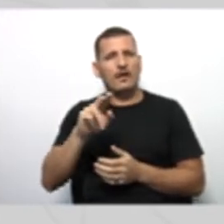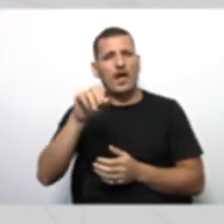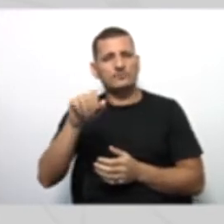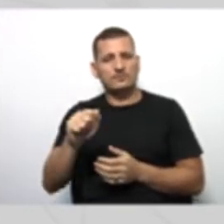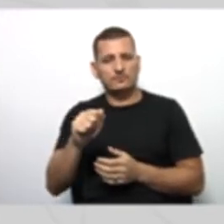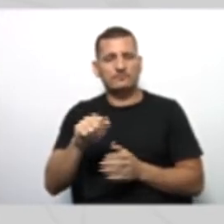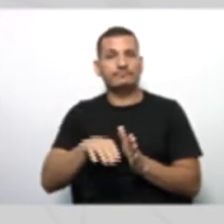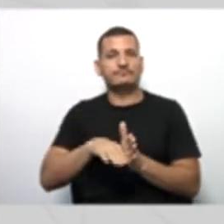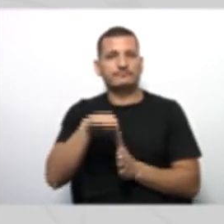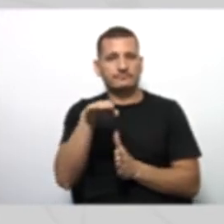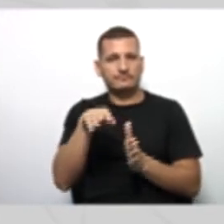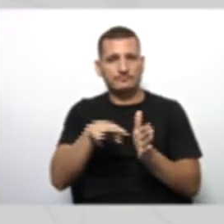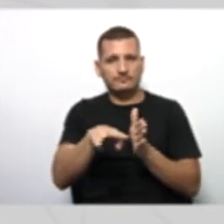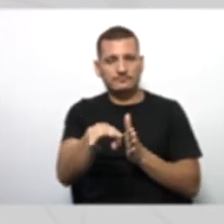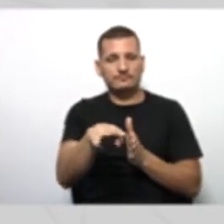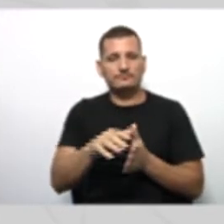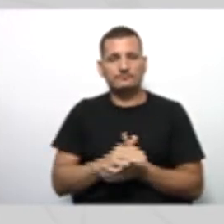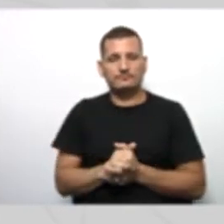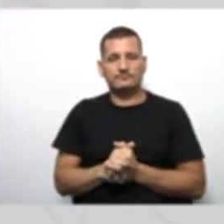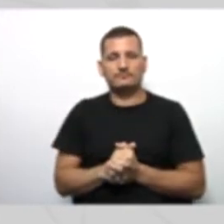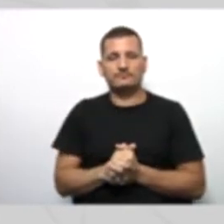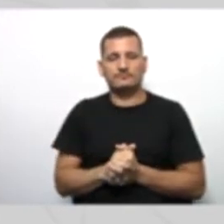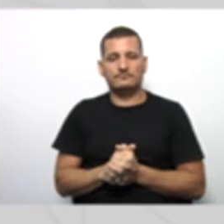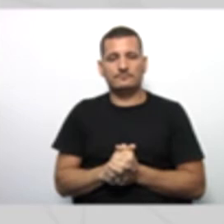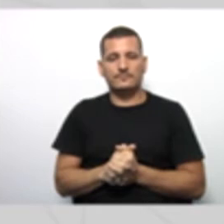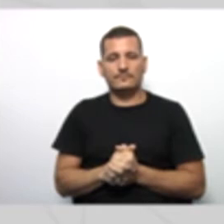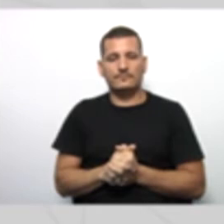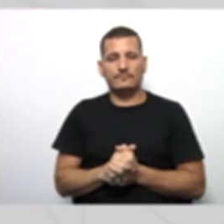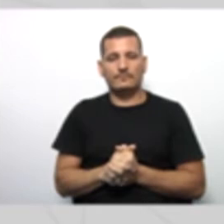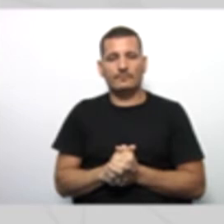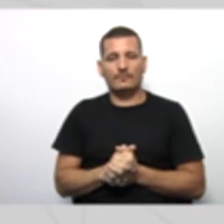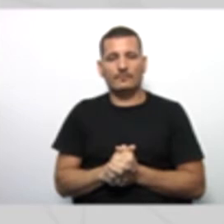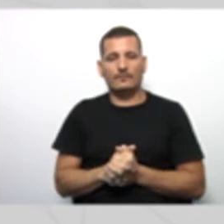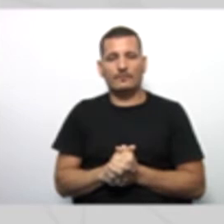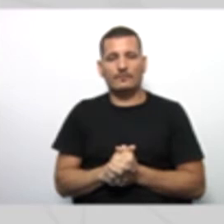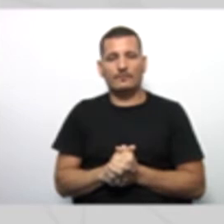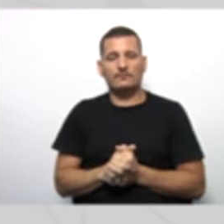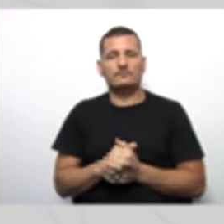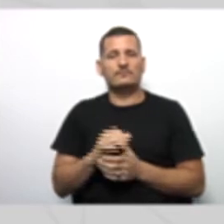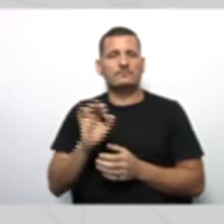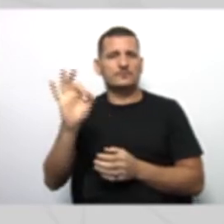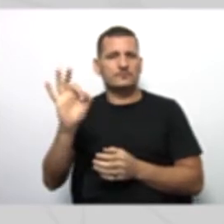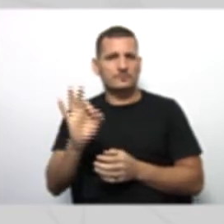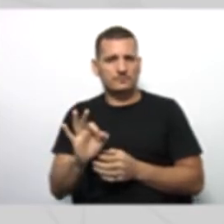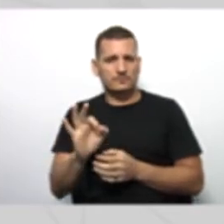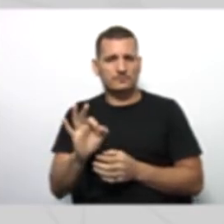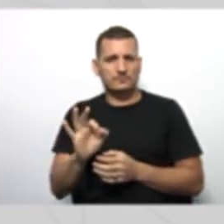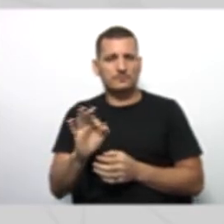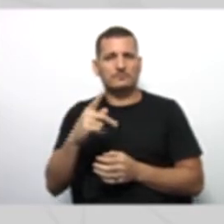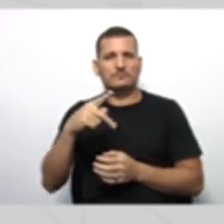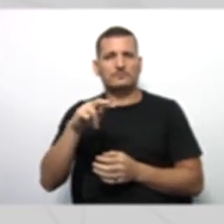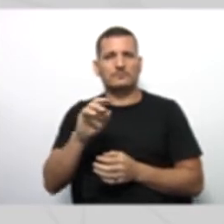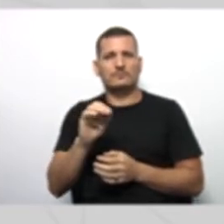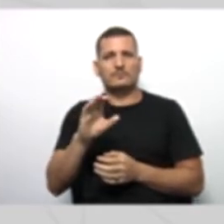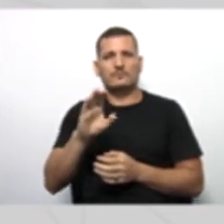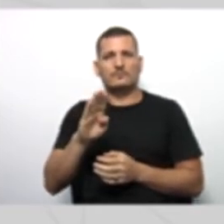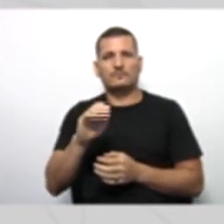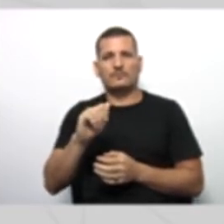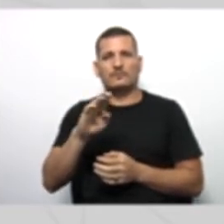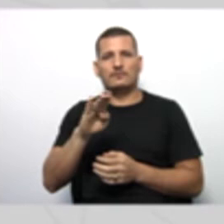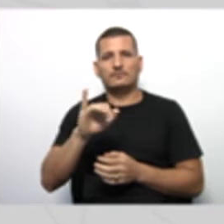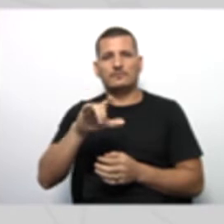Tá? Qual é positivo ou é negativo? Vai ser sempre negativo, né, gente? Qual é o impacto do risco? Transbordamento do